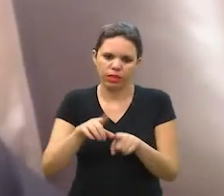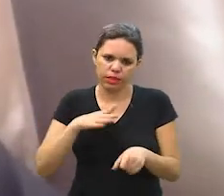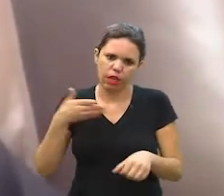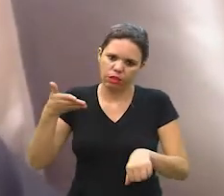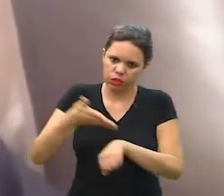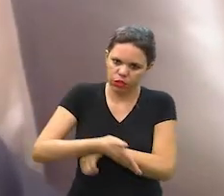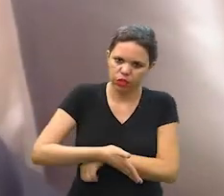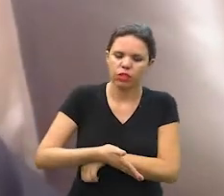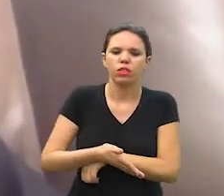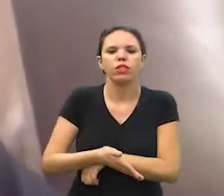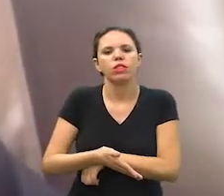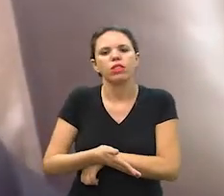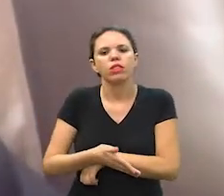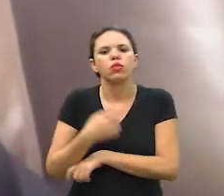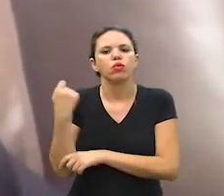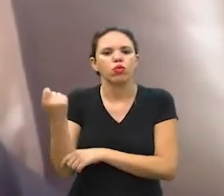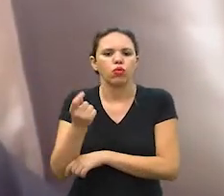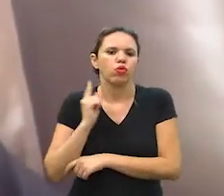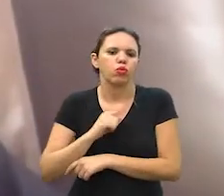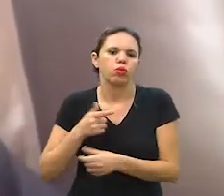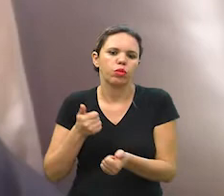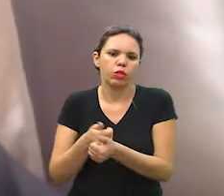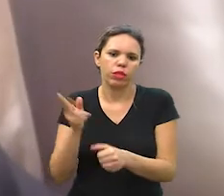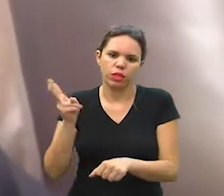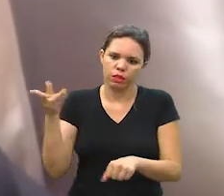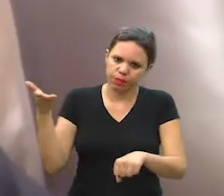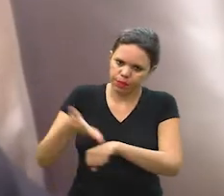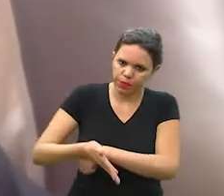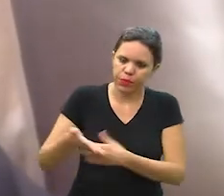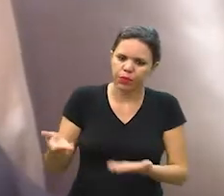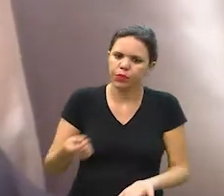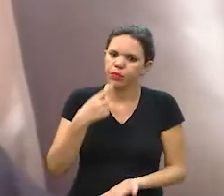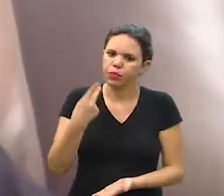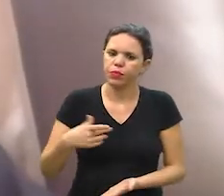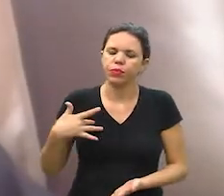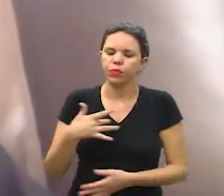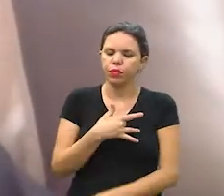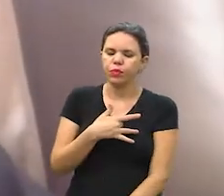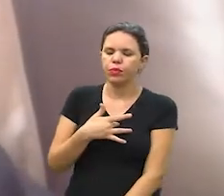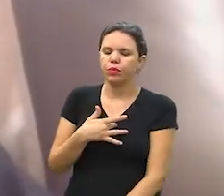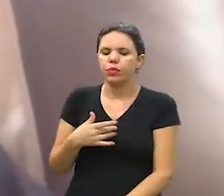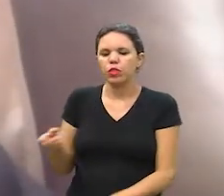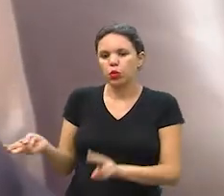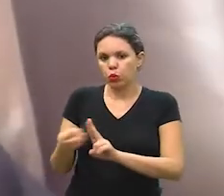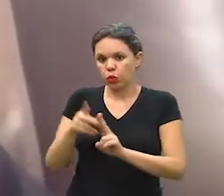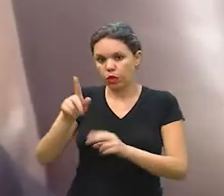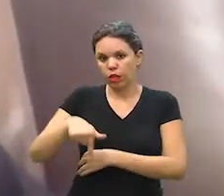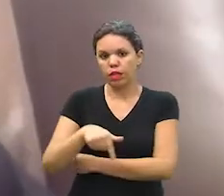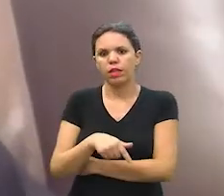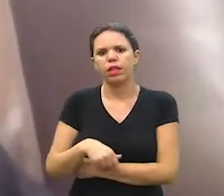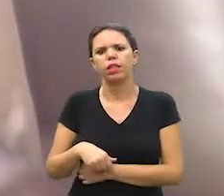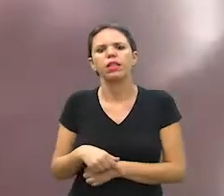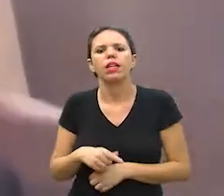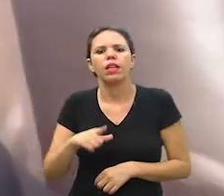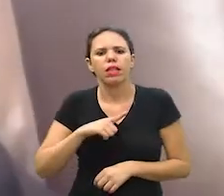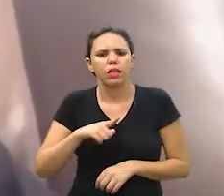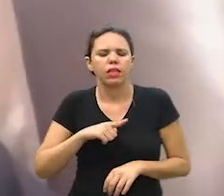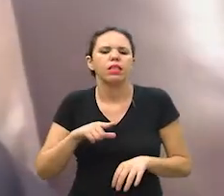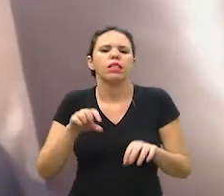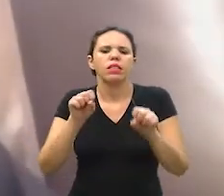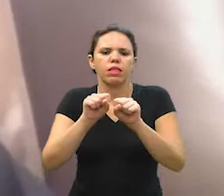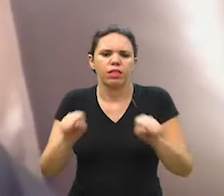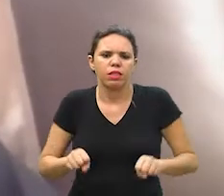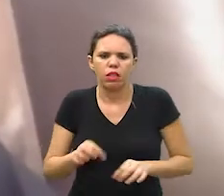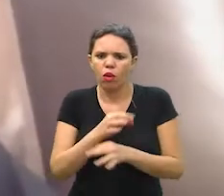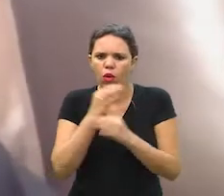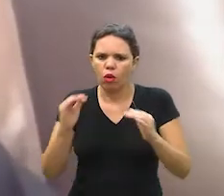do estado e sul de Minas também, que está muito presente sul de Minas aqui, também, na questão da saúde. O SUS é um sistema tripartite,